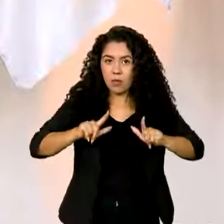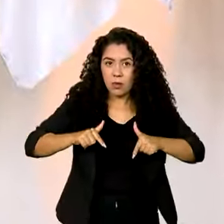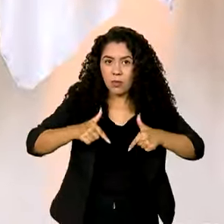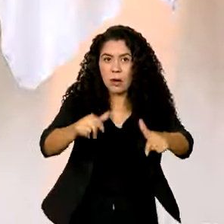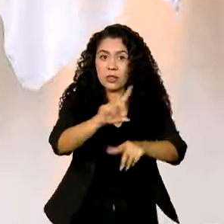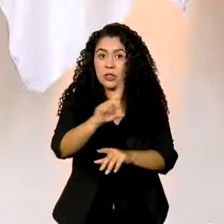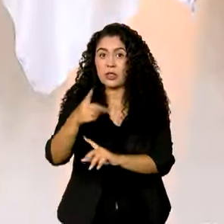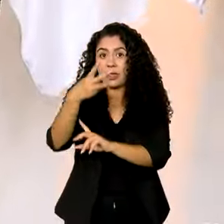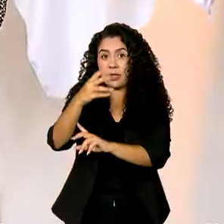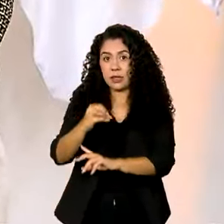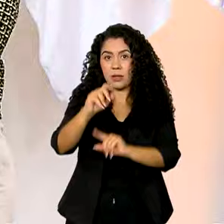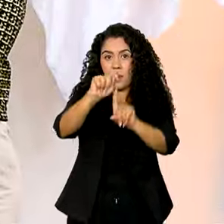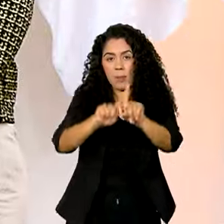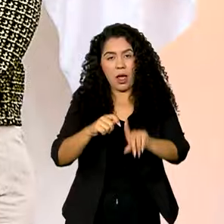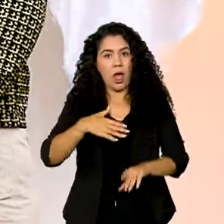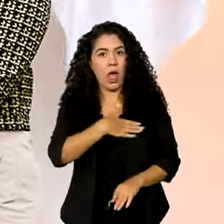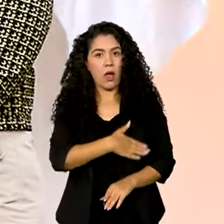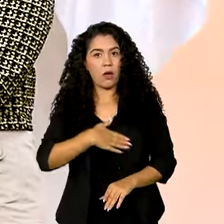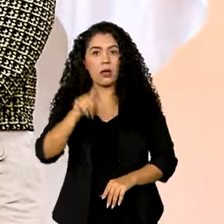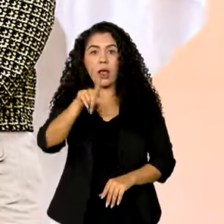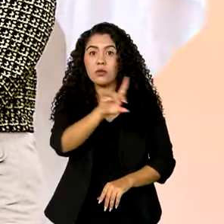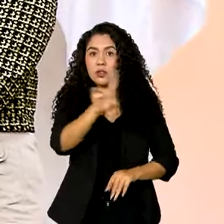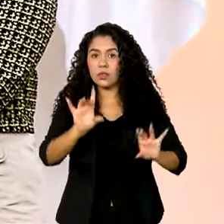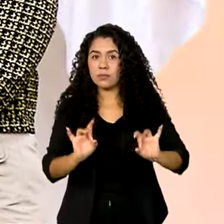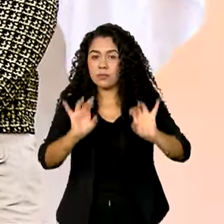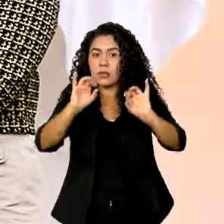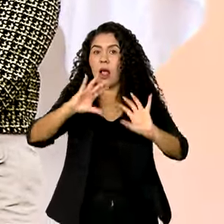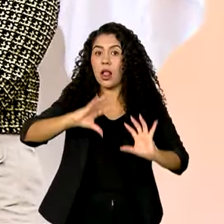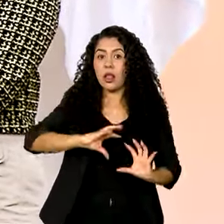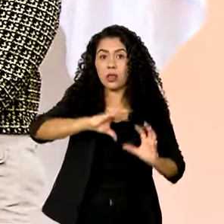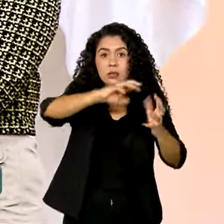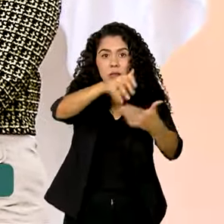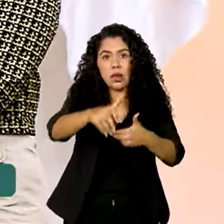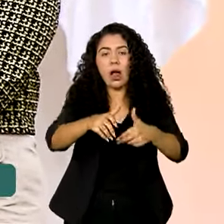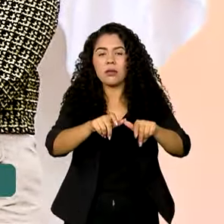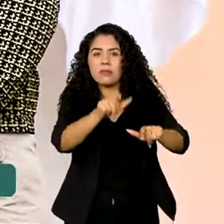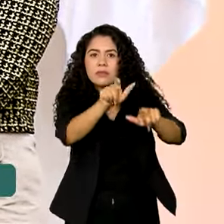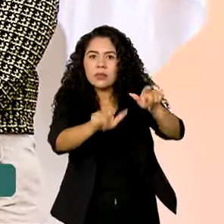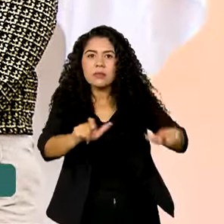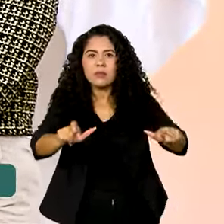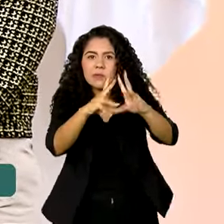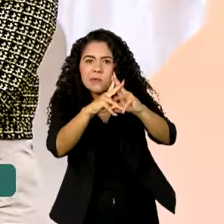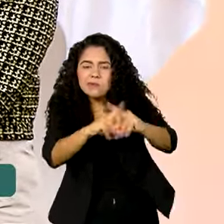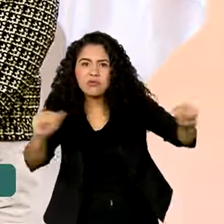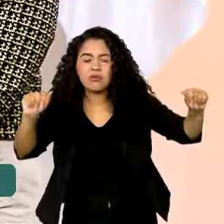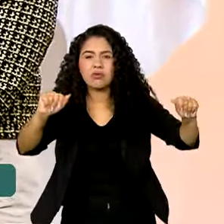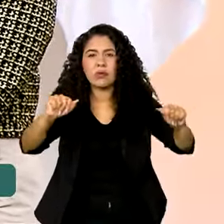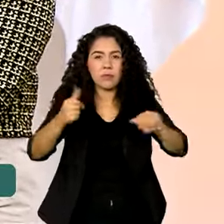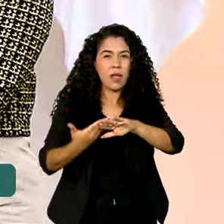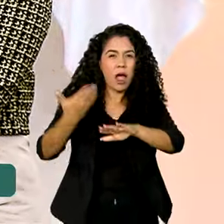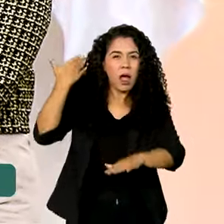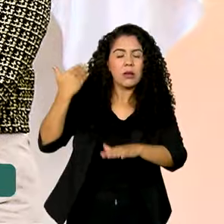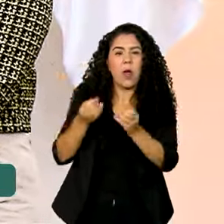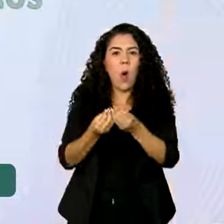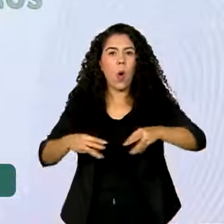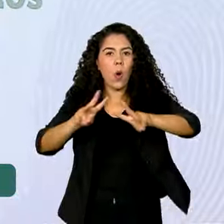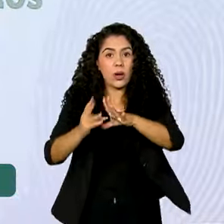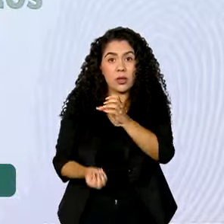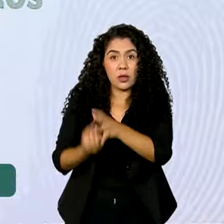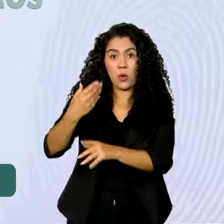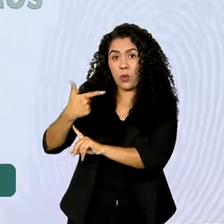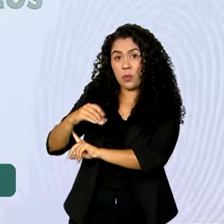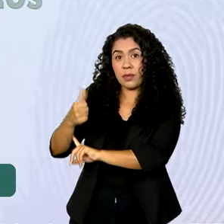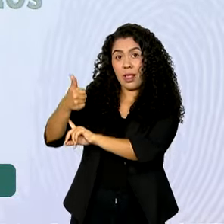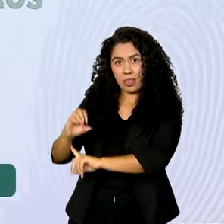de agosto, é o Dia Internacional das Vítimas de Desaparecimentos Forçados, criado pela ONU em